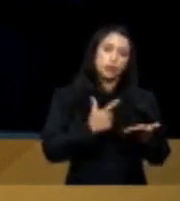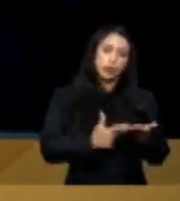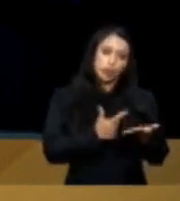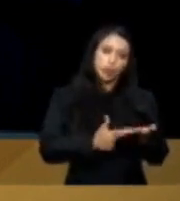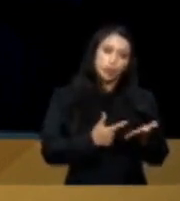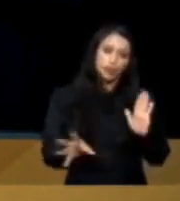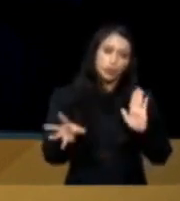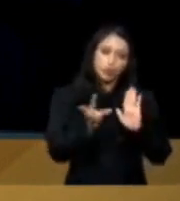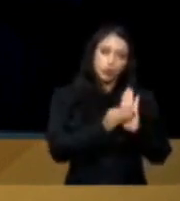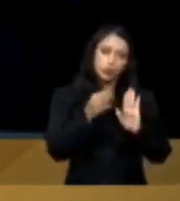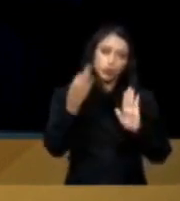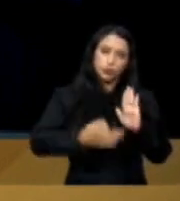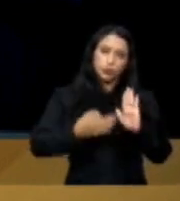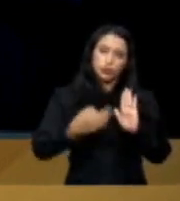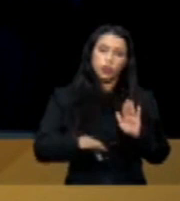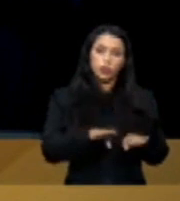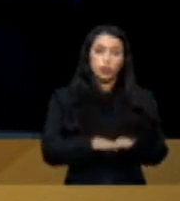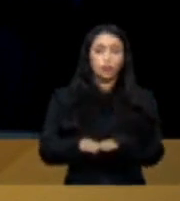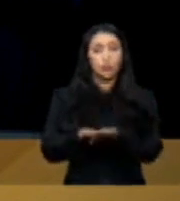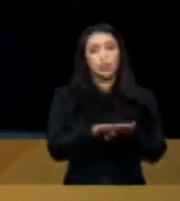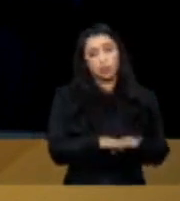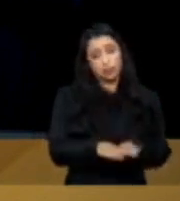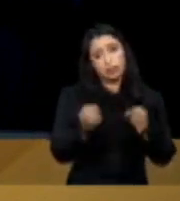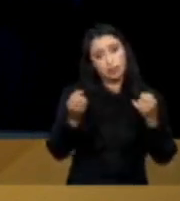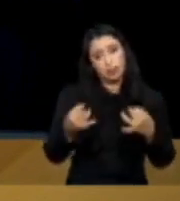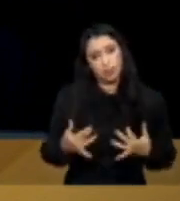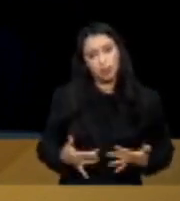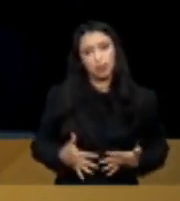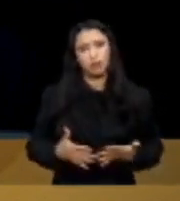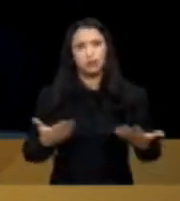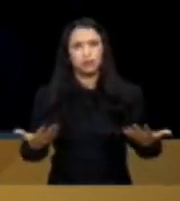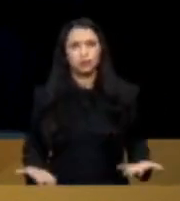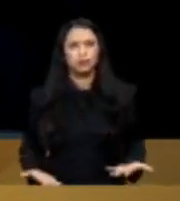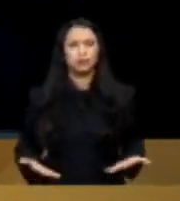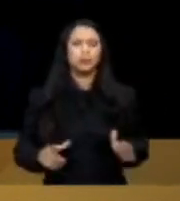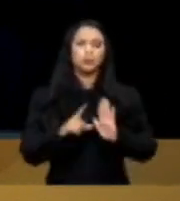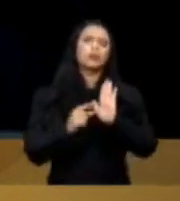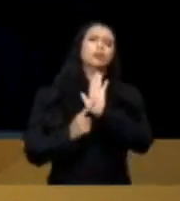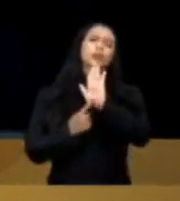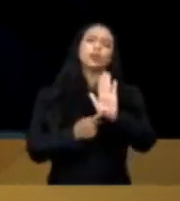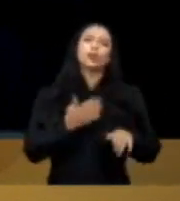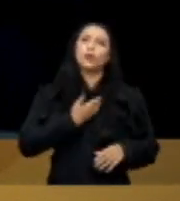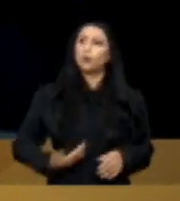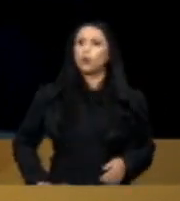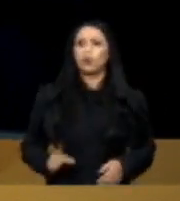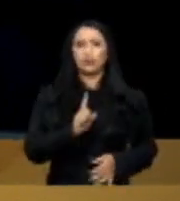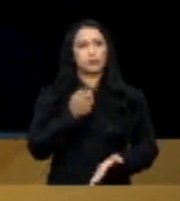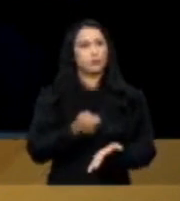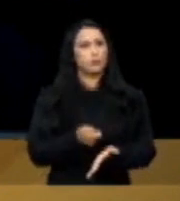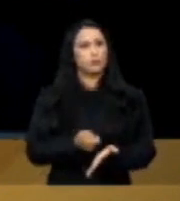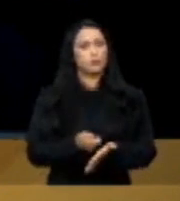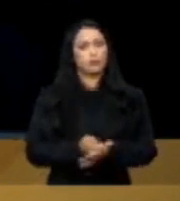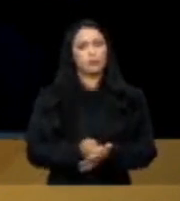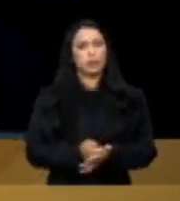sobre o conteúdo jurídico do princípio da isonomia. Aliás, é de se ressaltar que o Estado não obriga que